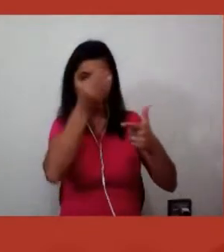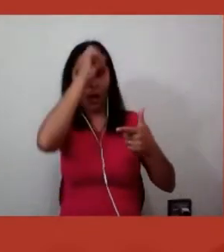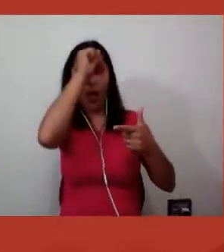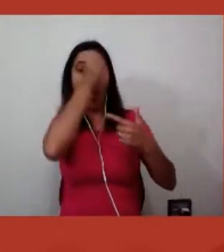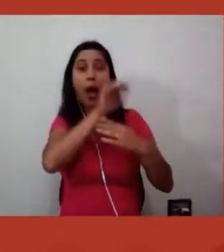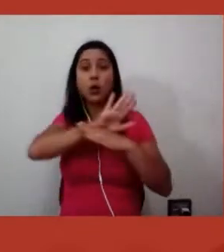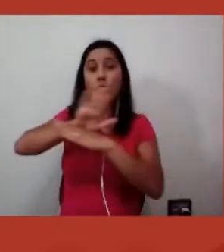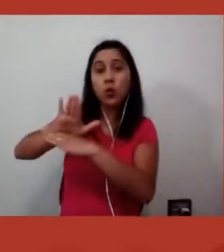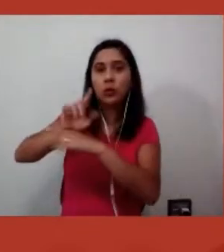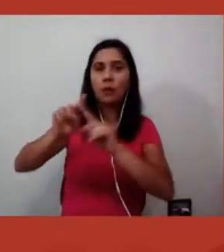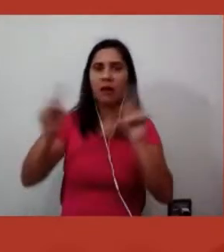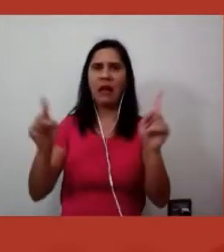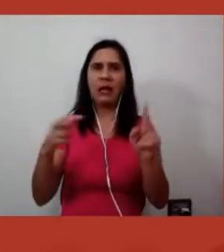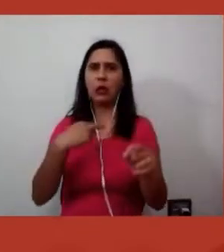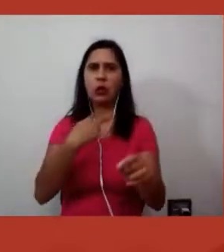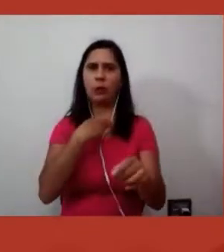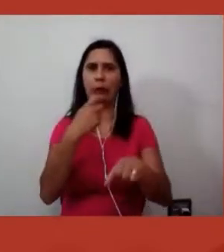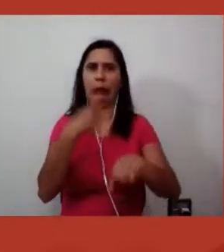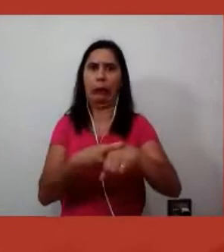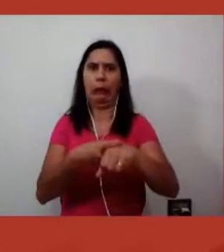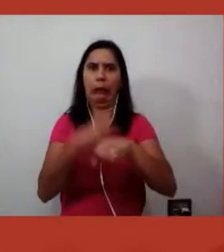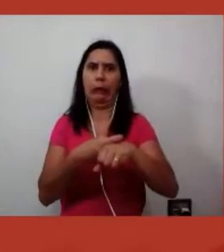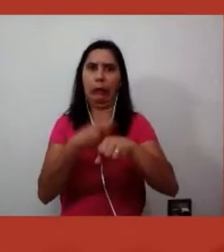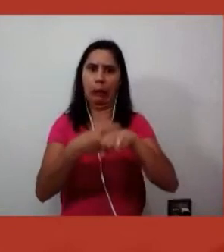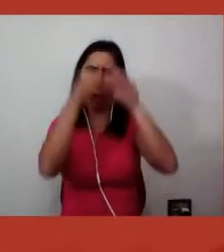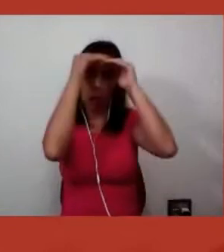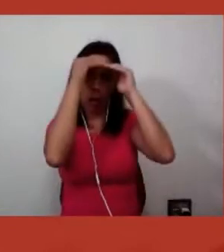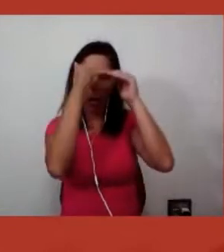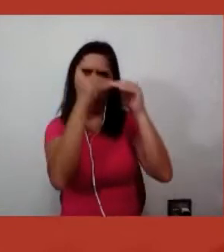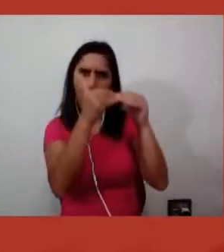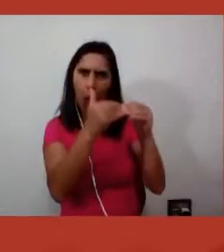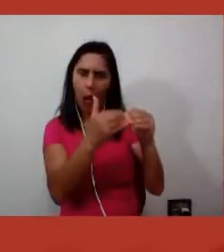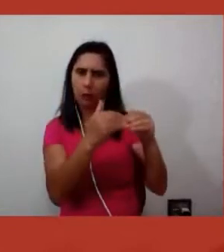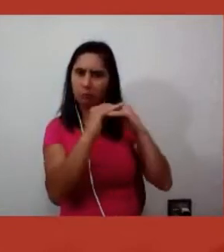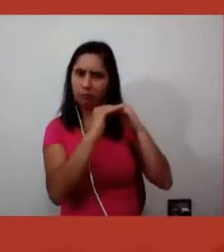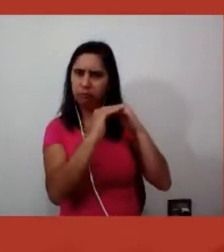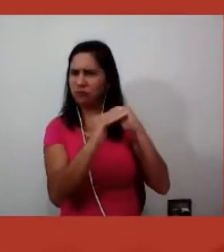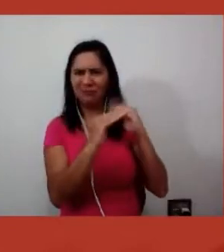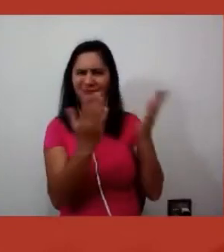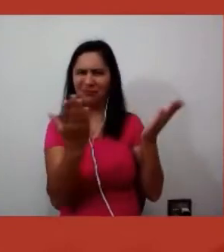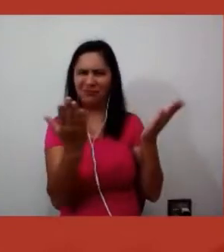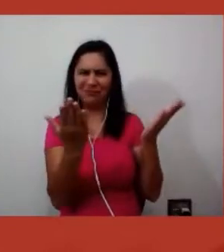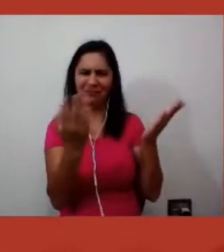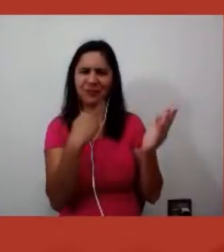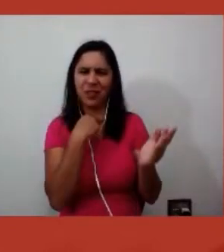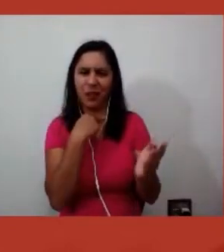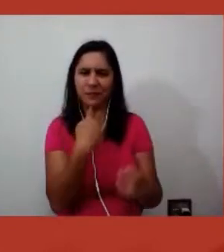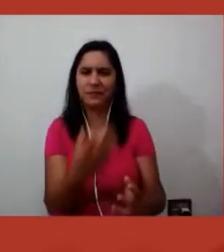pode se imobilizar em função dela.